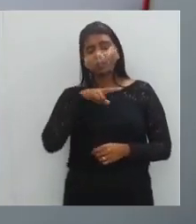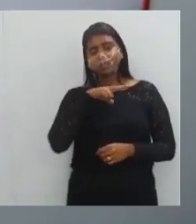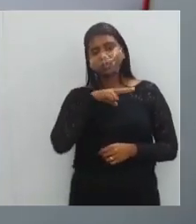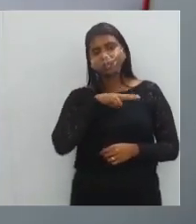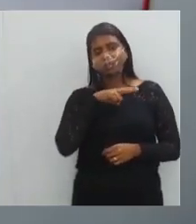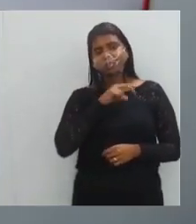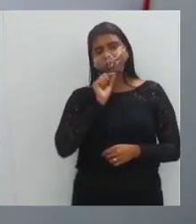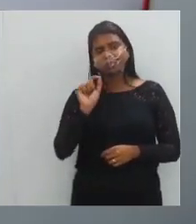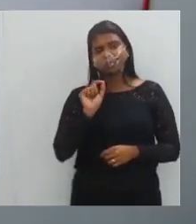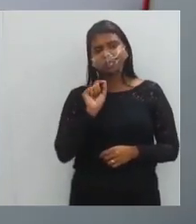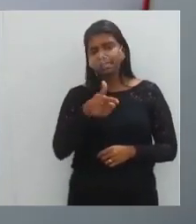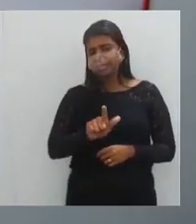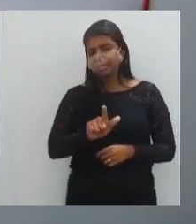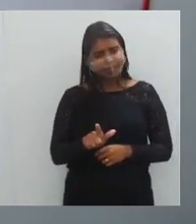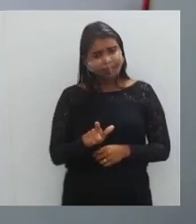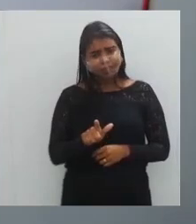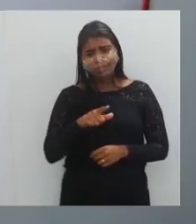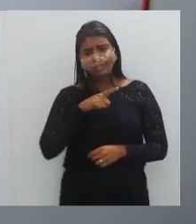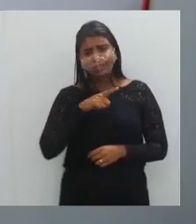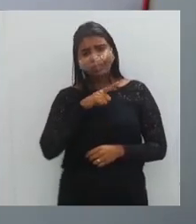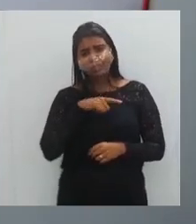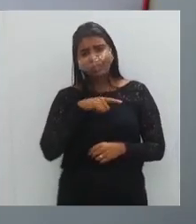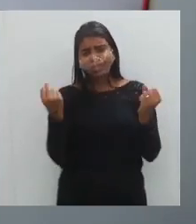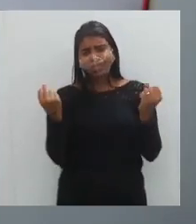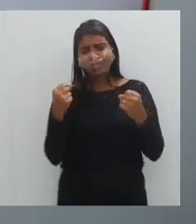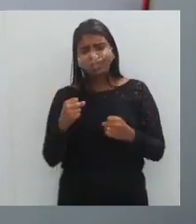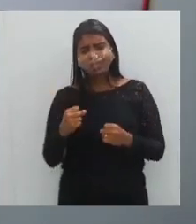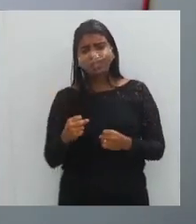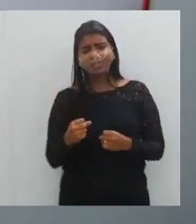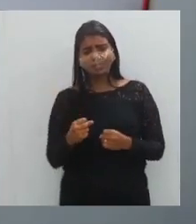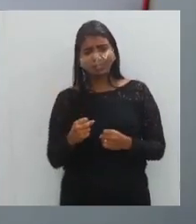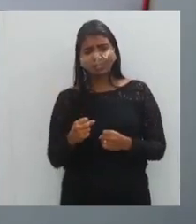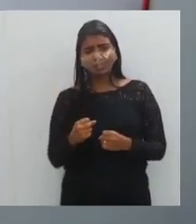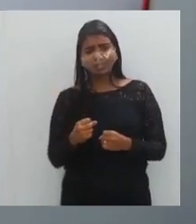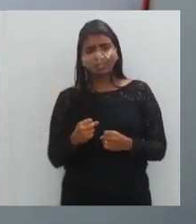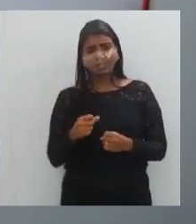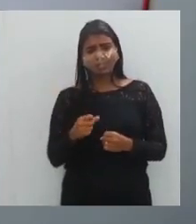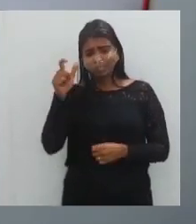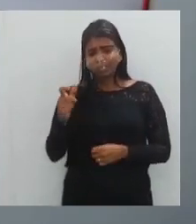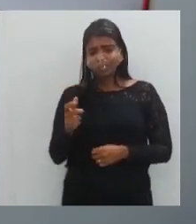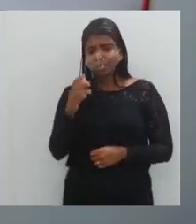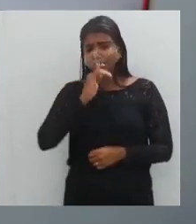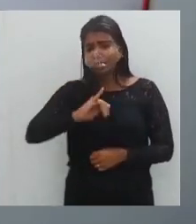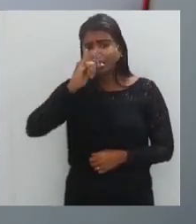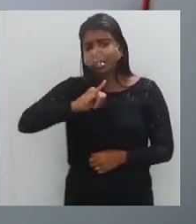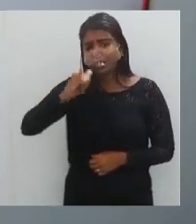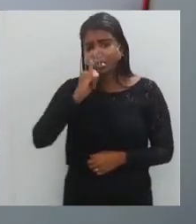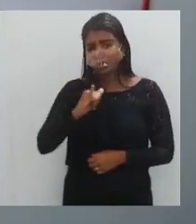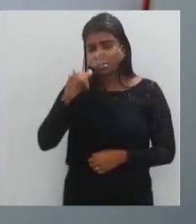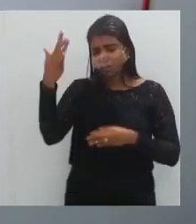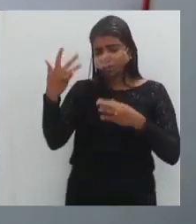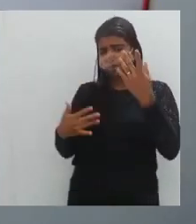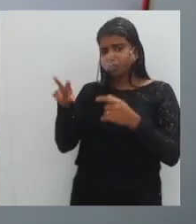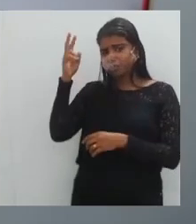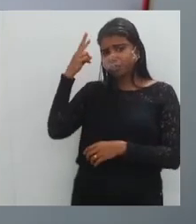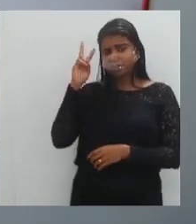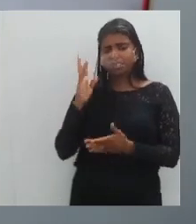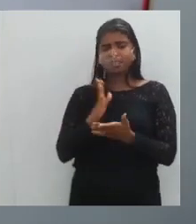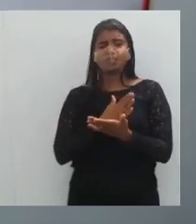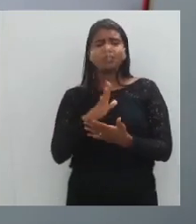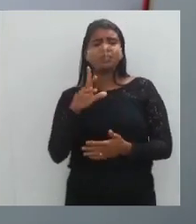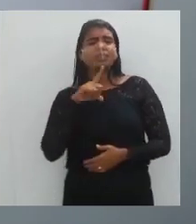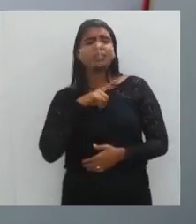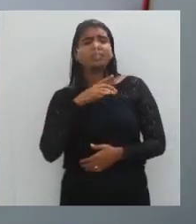particularidade que ela não tem a necessidade do narrador, né? Temos às vezes,